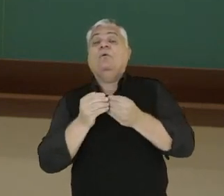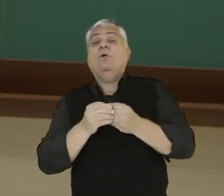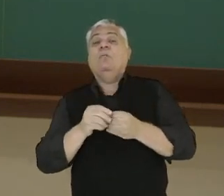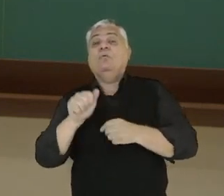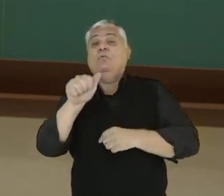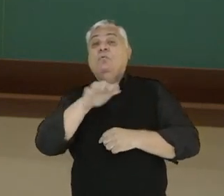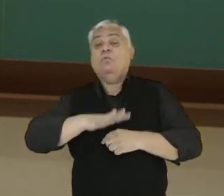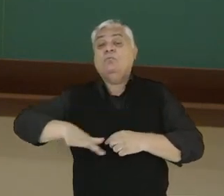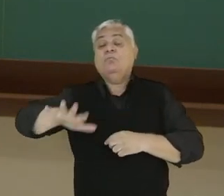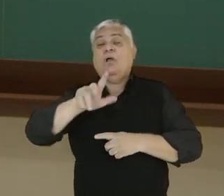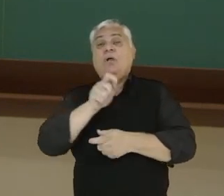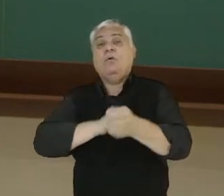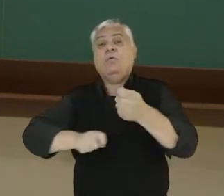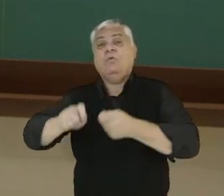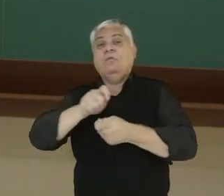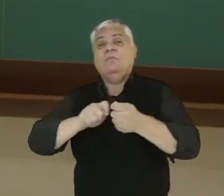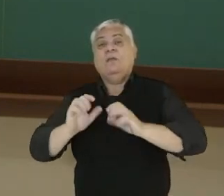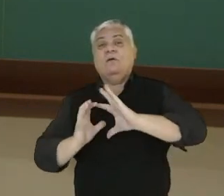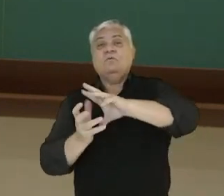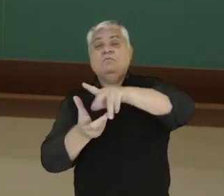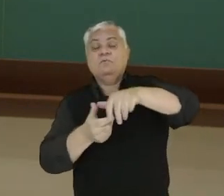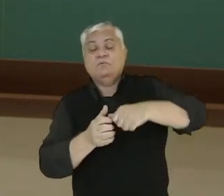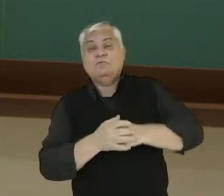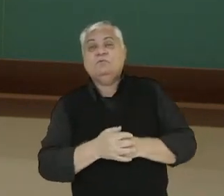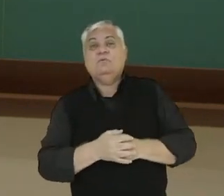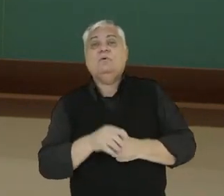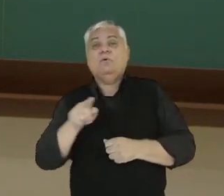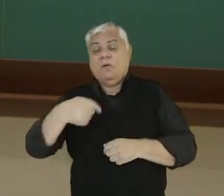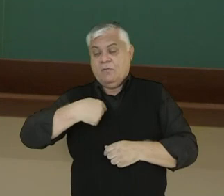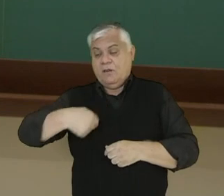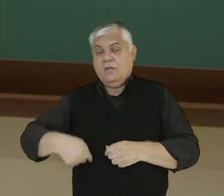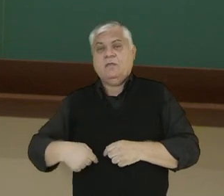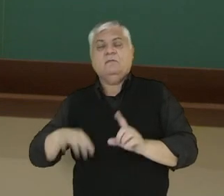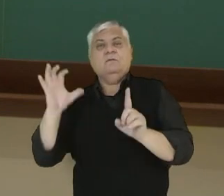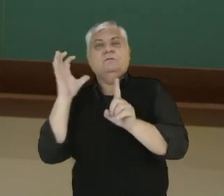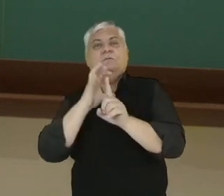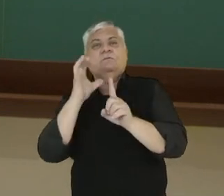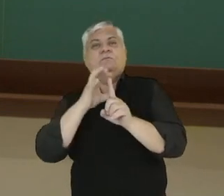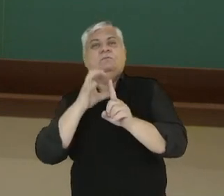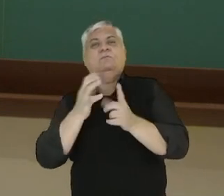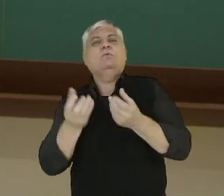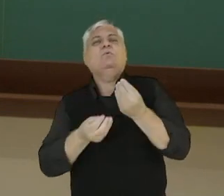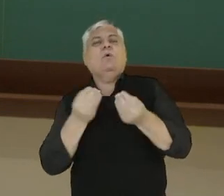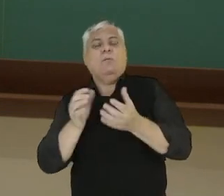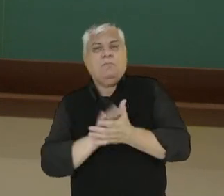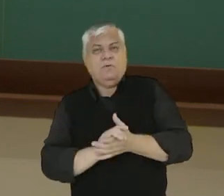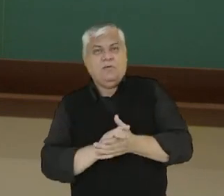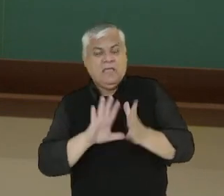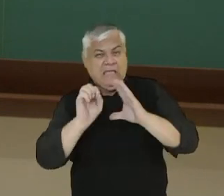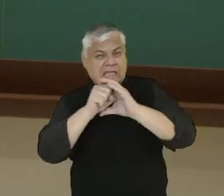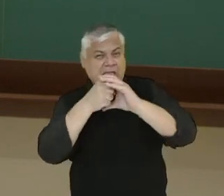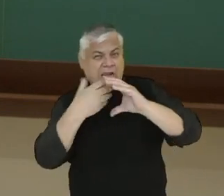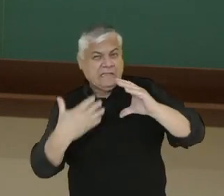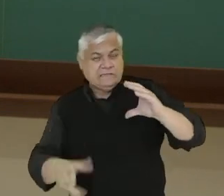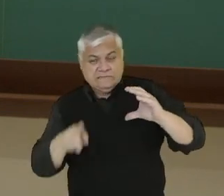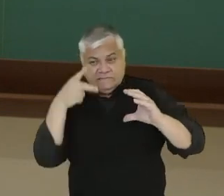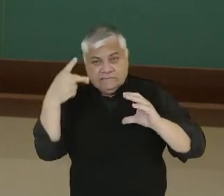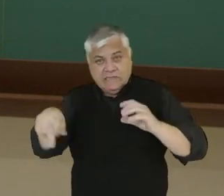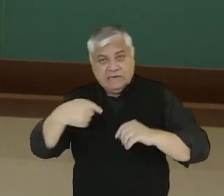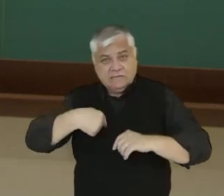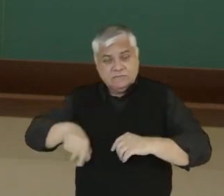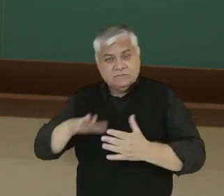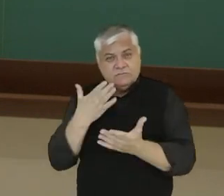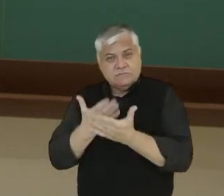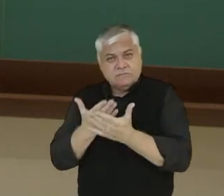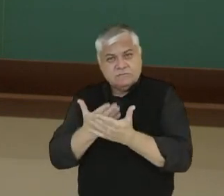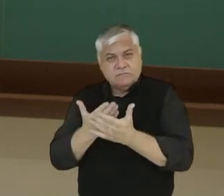econômico mundial contemporâneo e como ela se tornou uma influência mundial. Que características nós vimos ao longo do nosso estudo